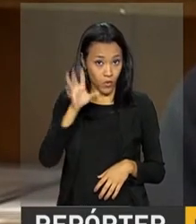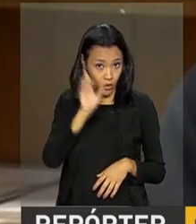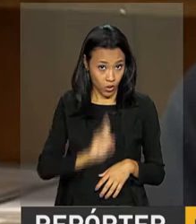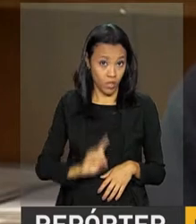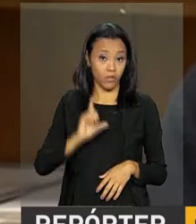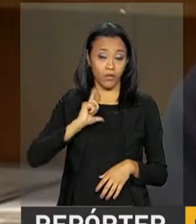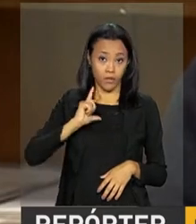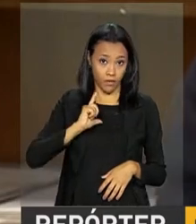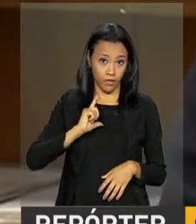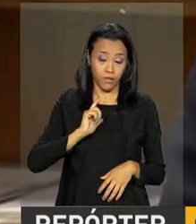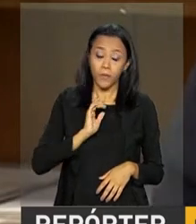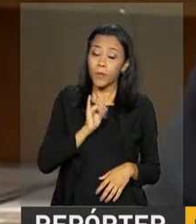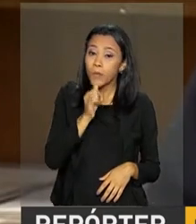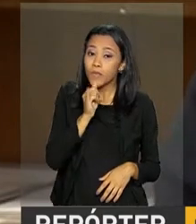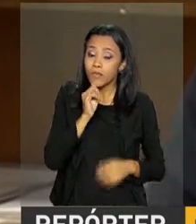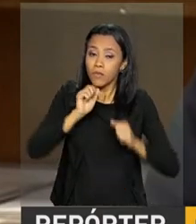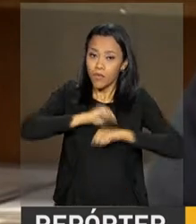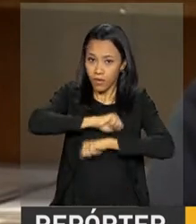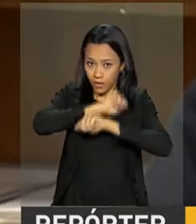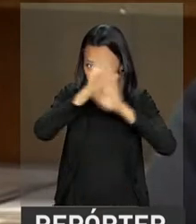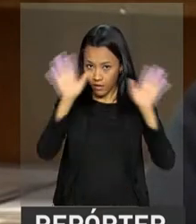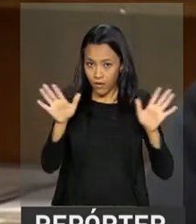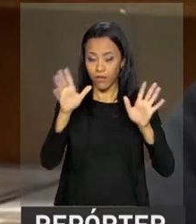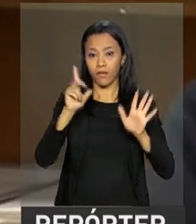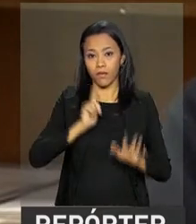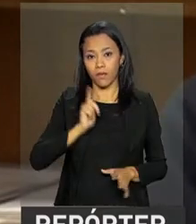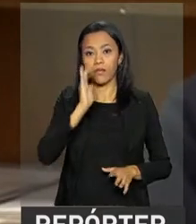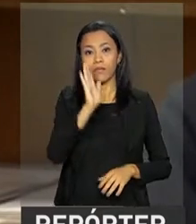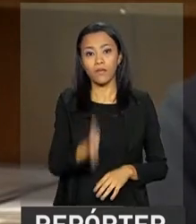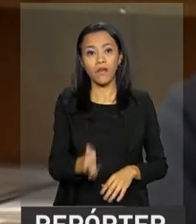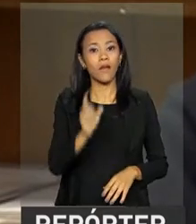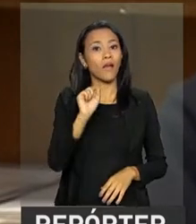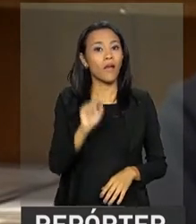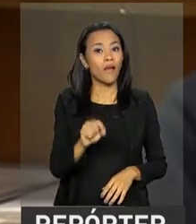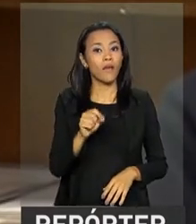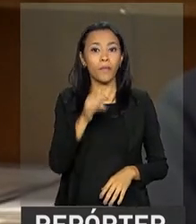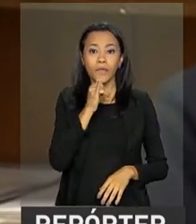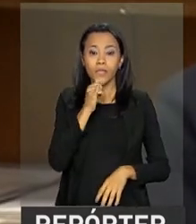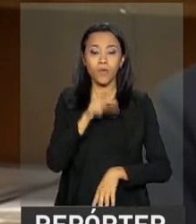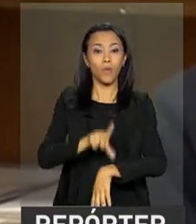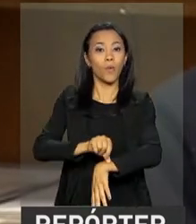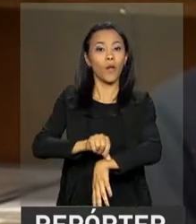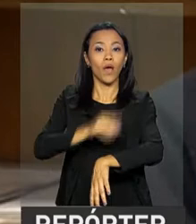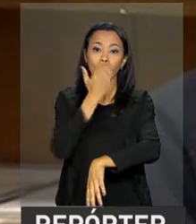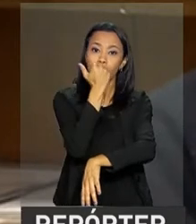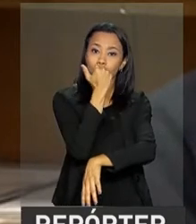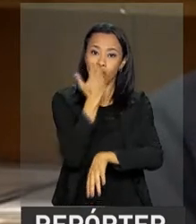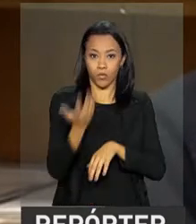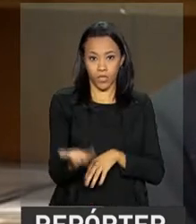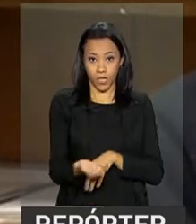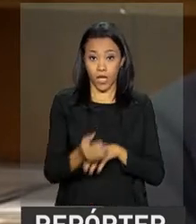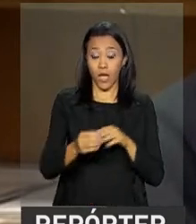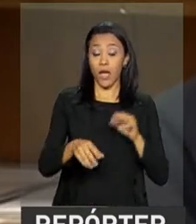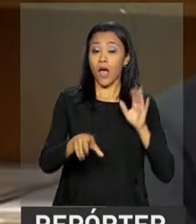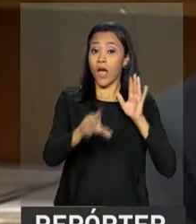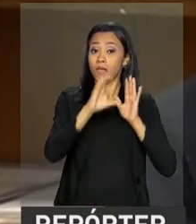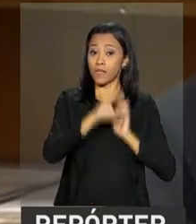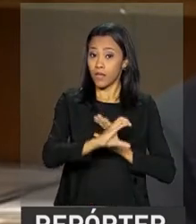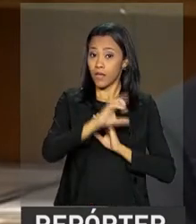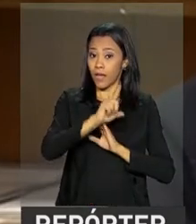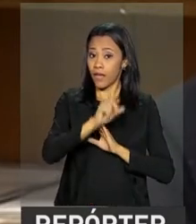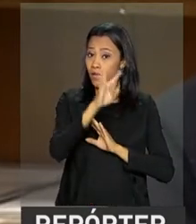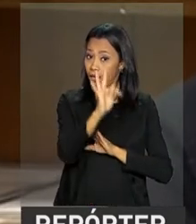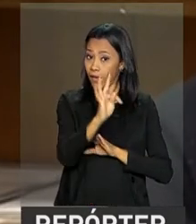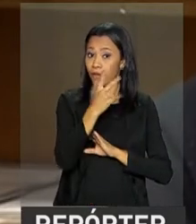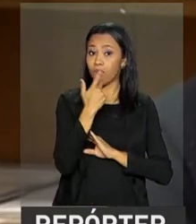o exemplo clássico que a gente tem usado é o intervalo do almoço né a clt estabelece que é uma hora